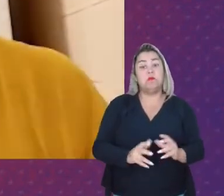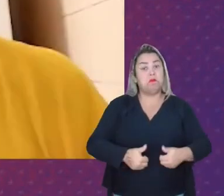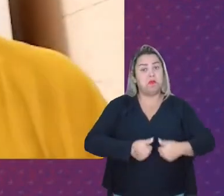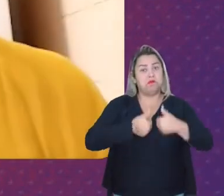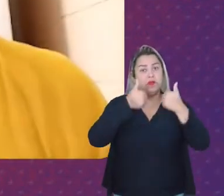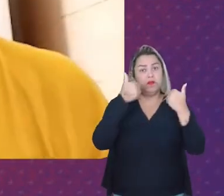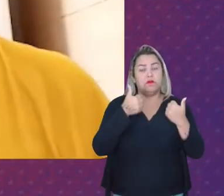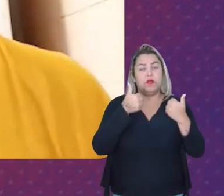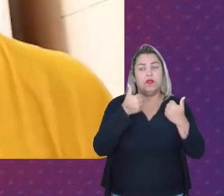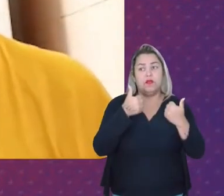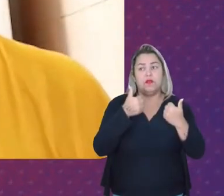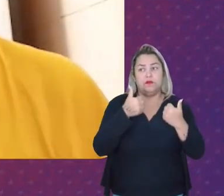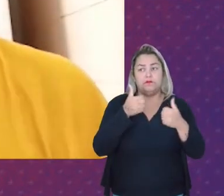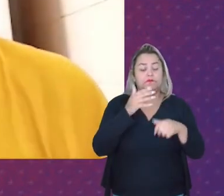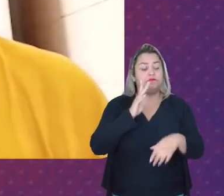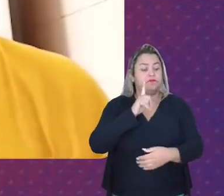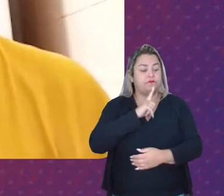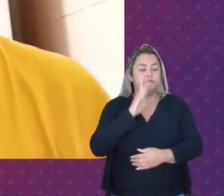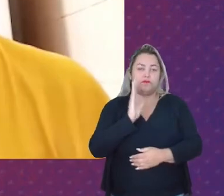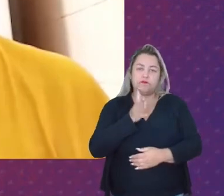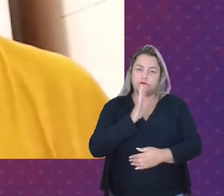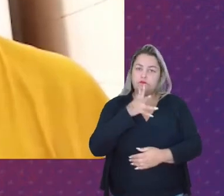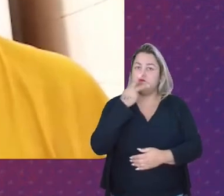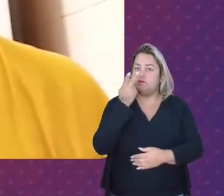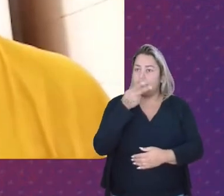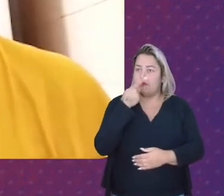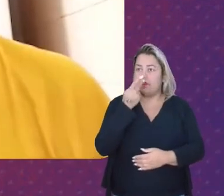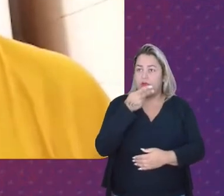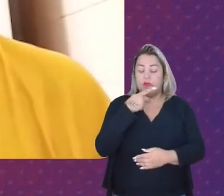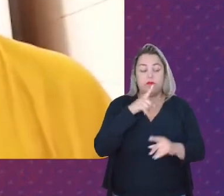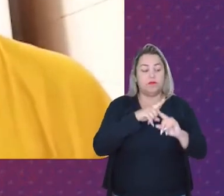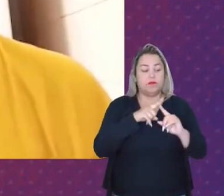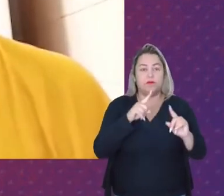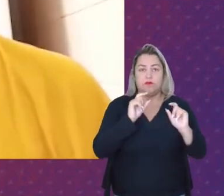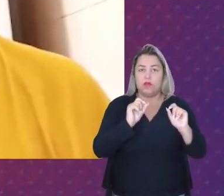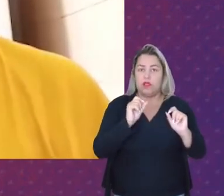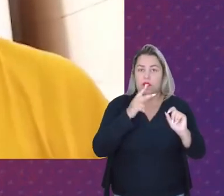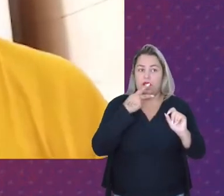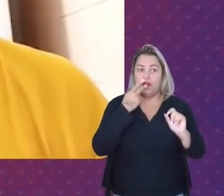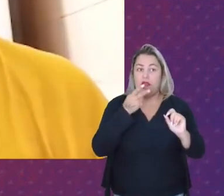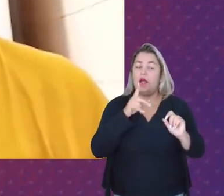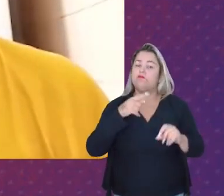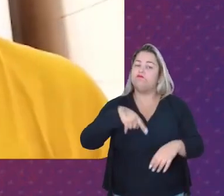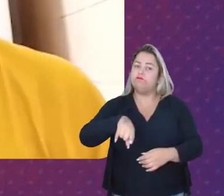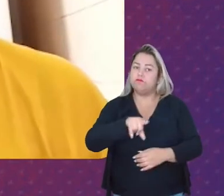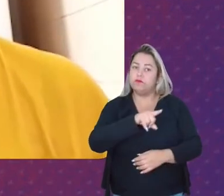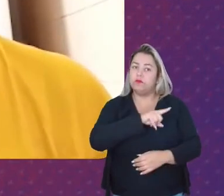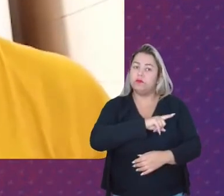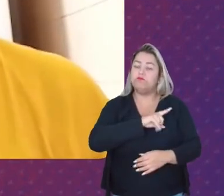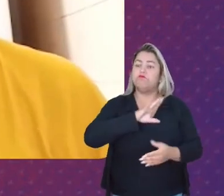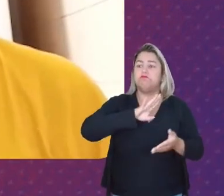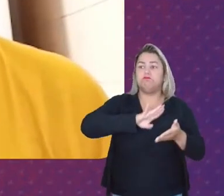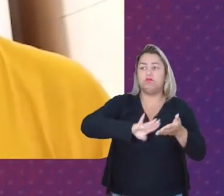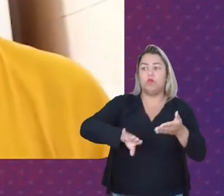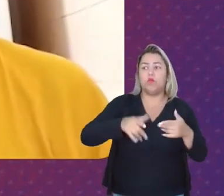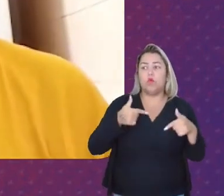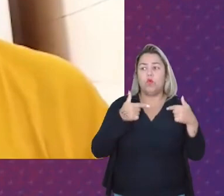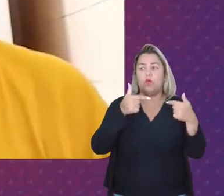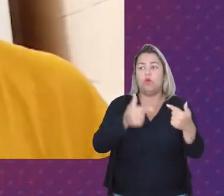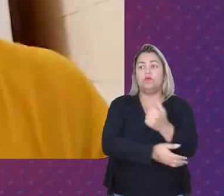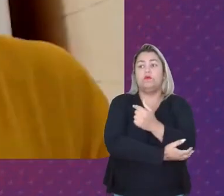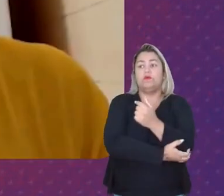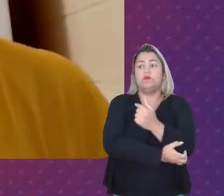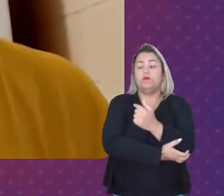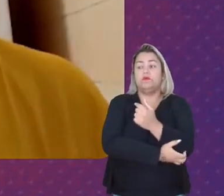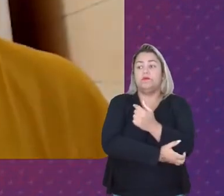melhorar, né? Já citei alguns, mas vou chegar lá. Então, a gente tirou um plano de lutas que